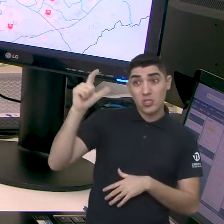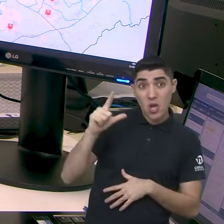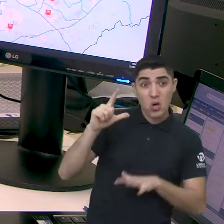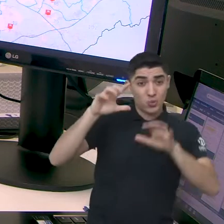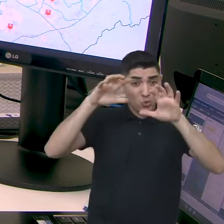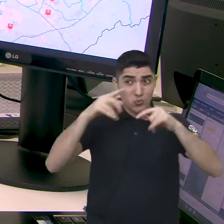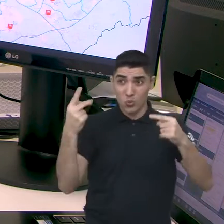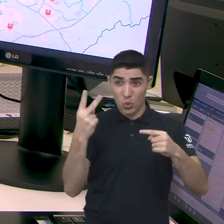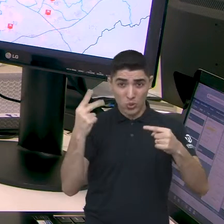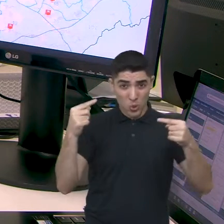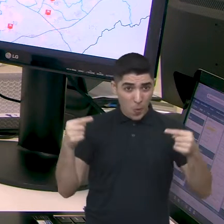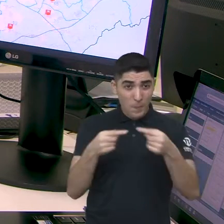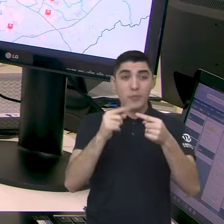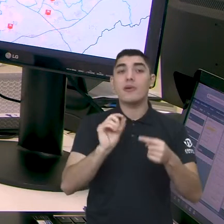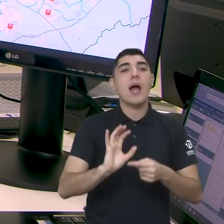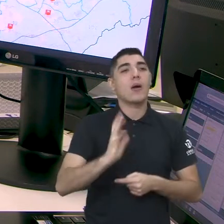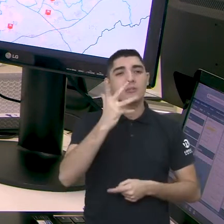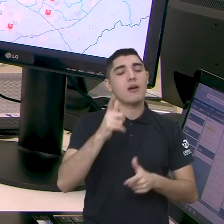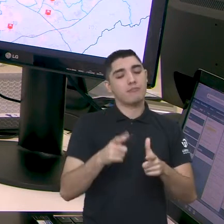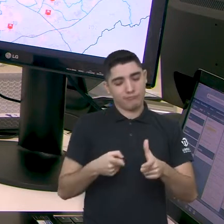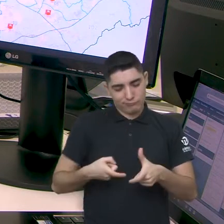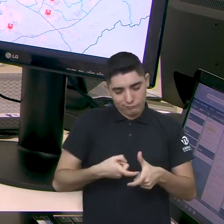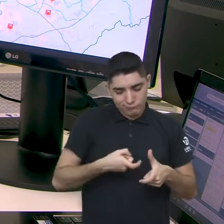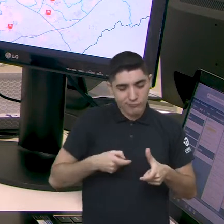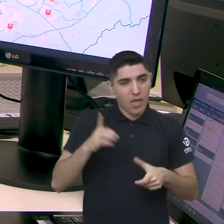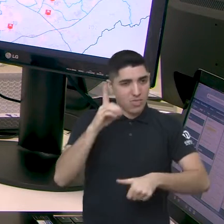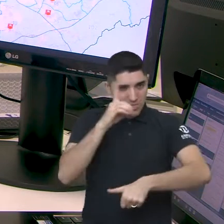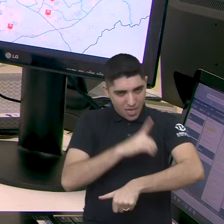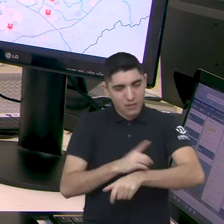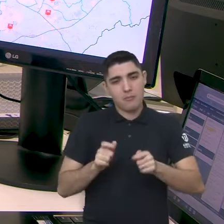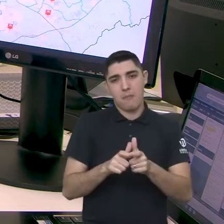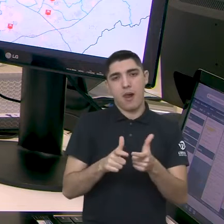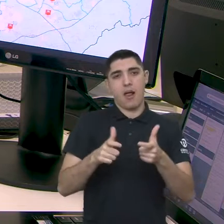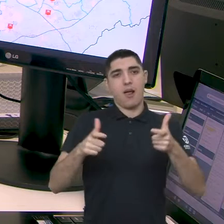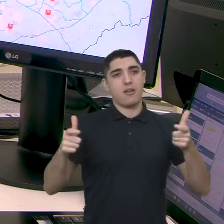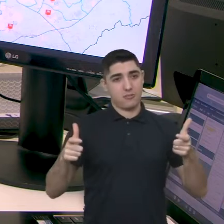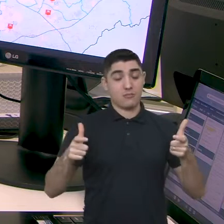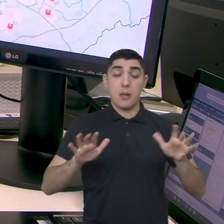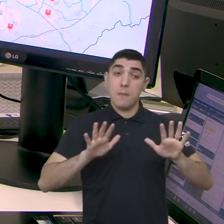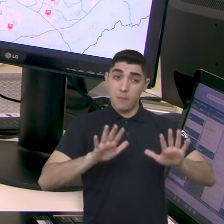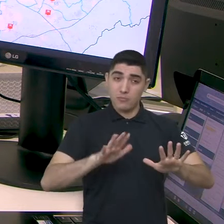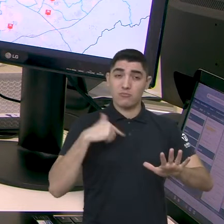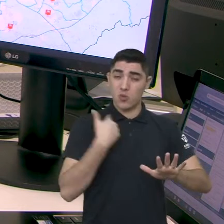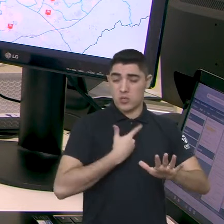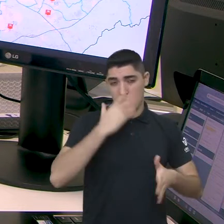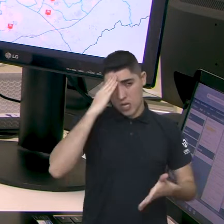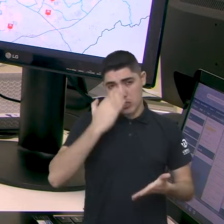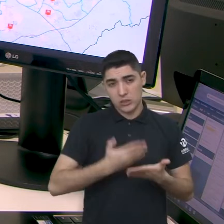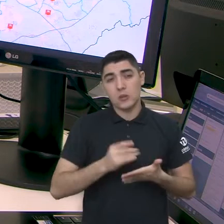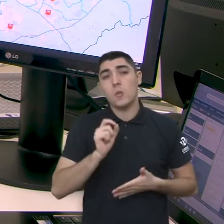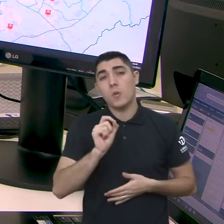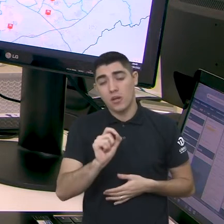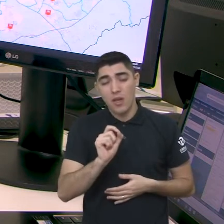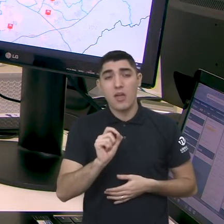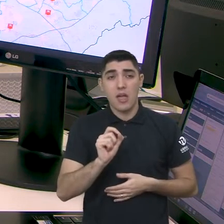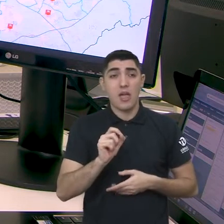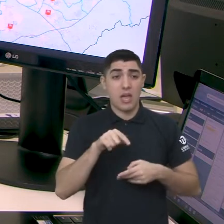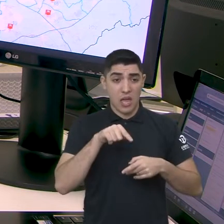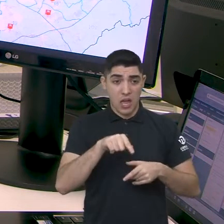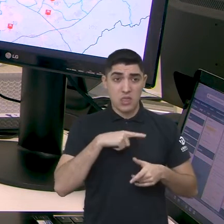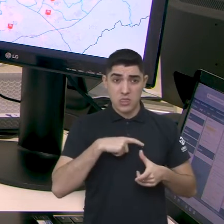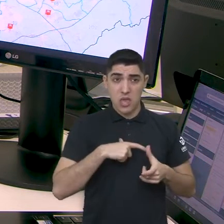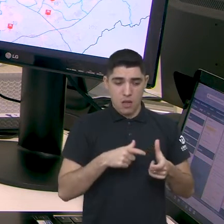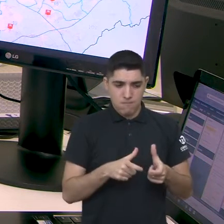chuva acaba reunindo aí as condições ideais para a proliferação do Aedes aegypti. Então a gente acredita que esse